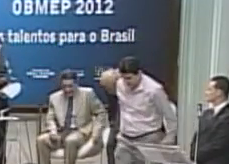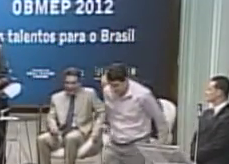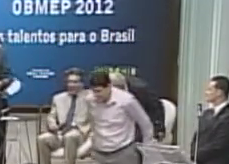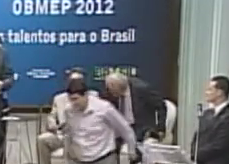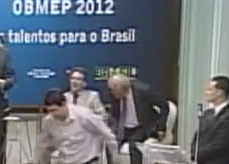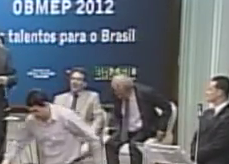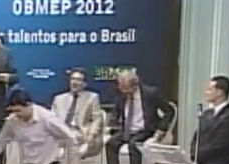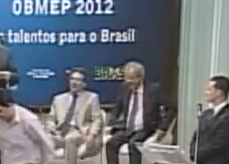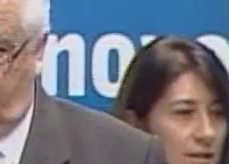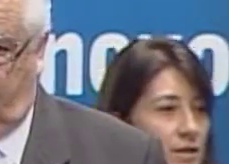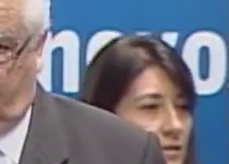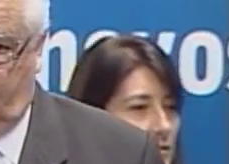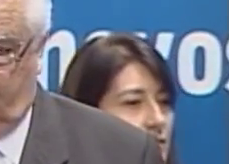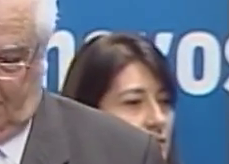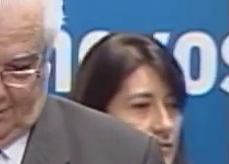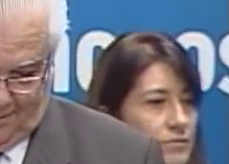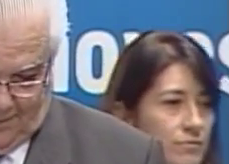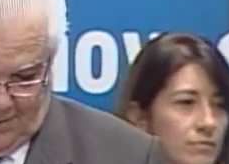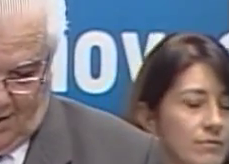excepcional.